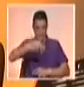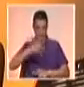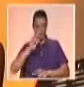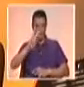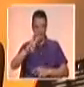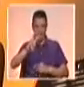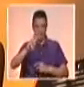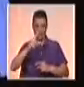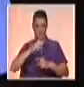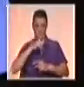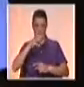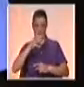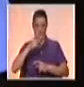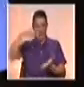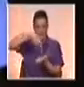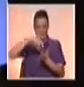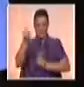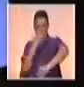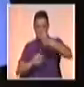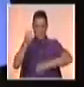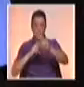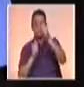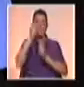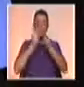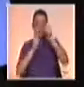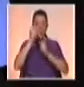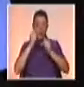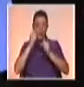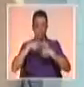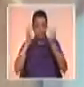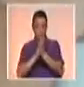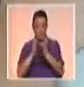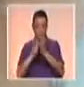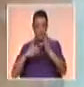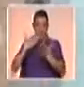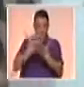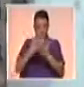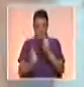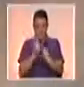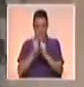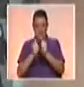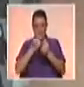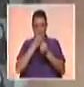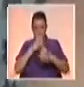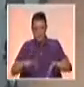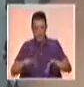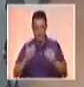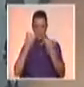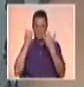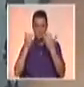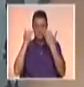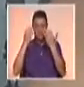e tridimensional que exige movimento, expressão e profundidade, quando transposta para o papel perde parte da